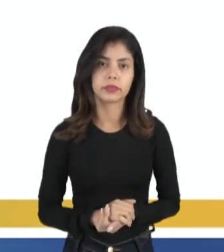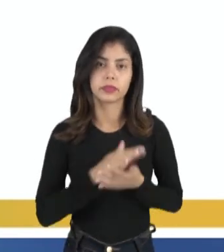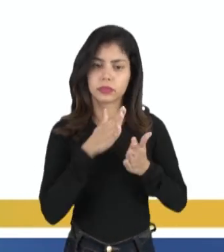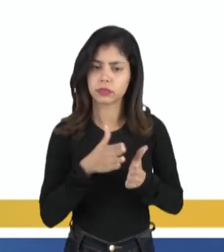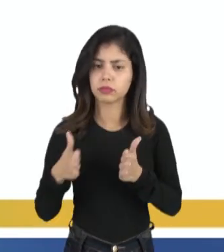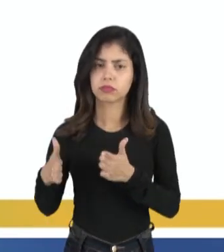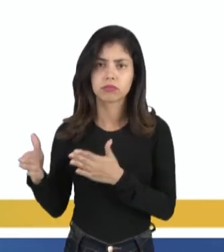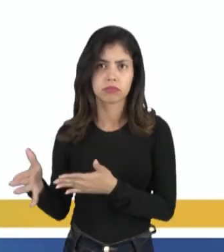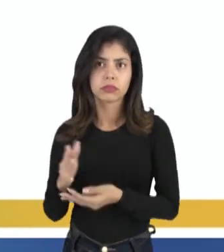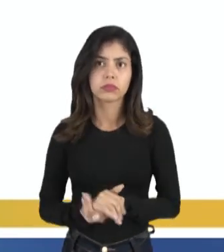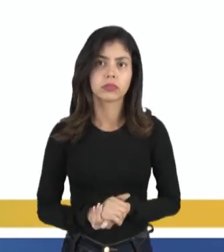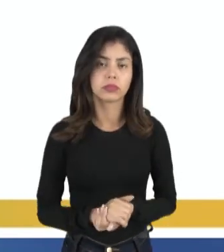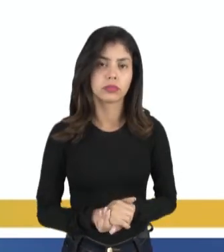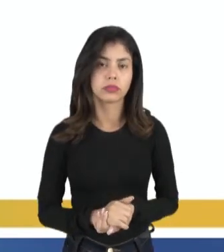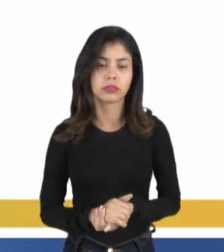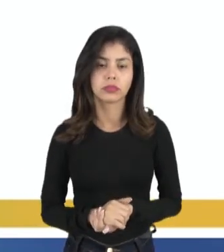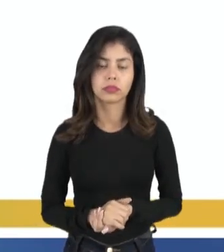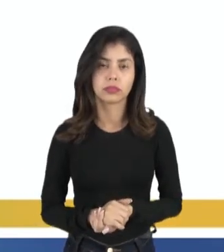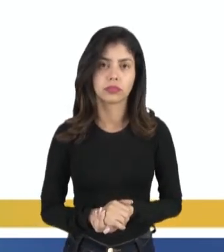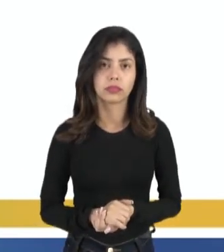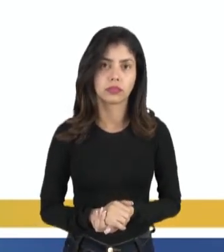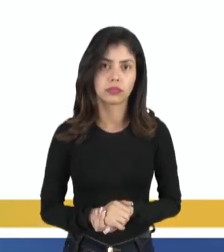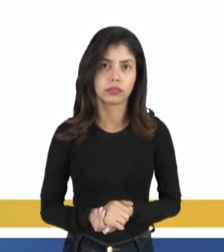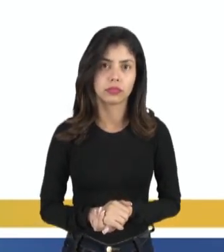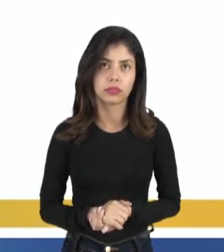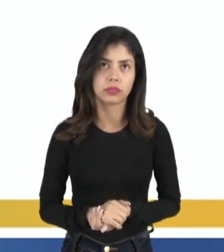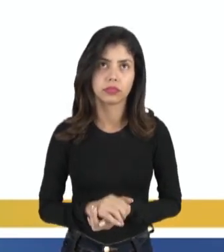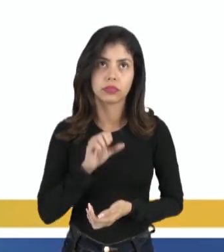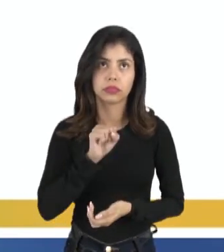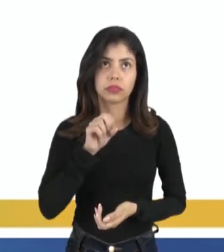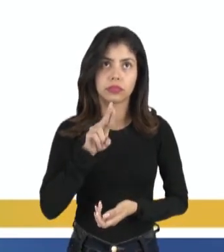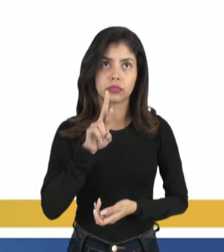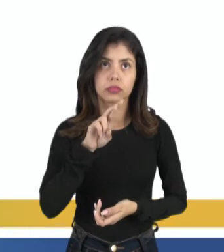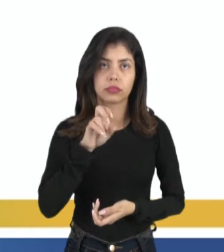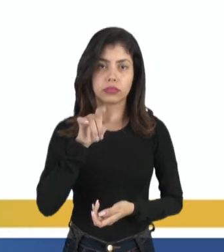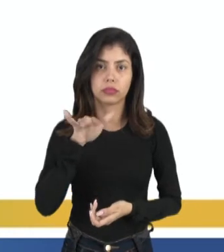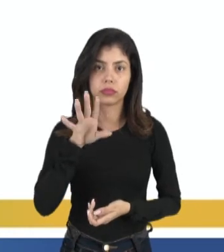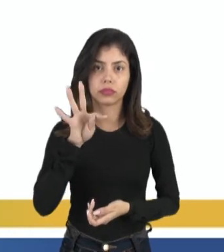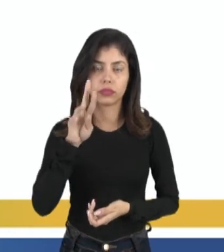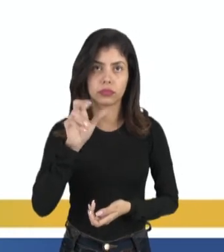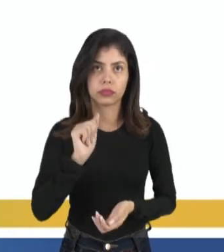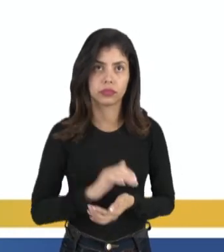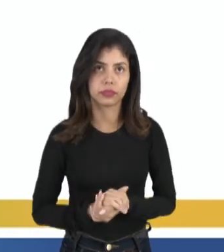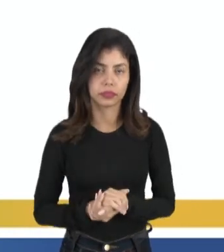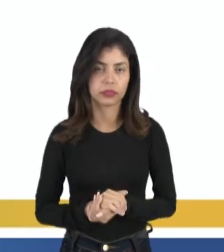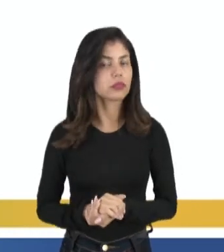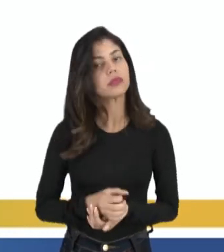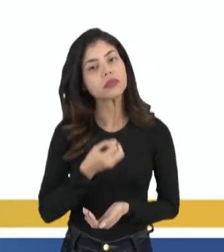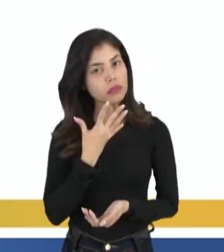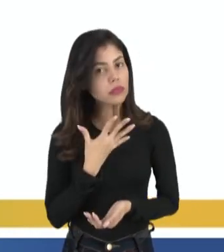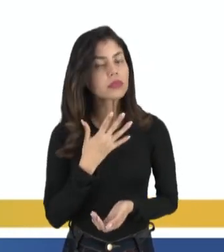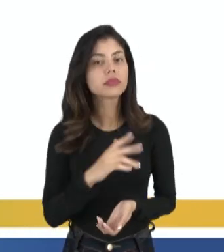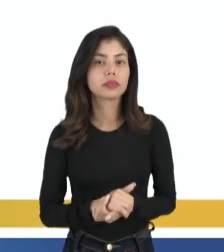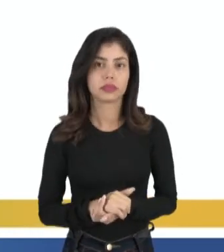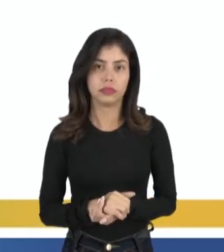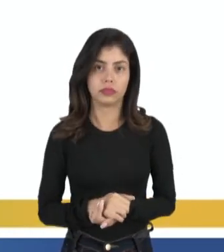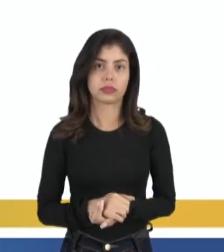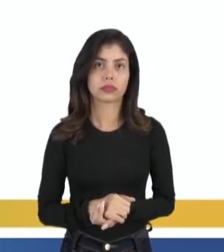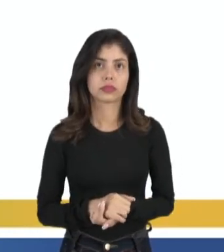passa a ser bem é eu sou realista mesmo algo bem